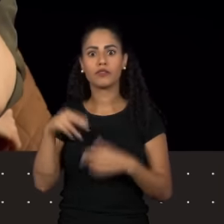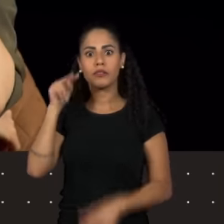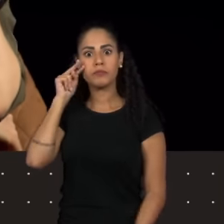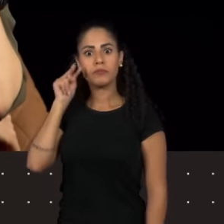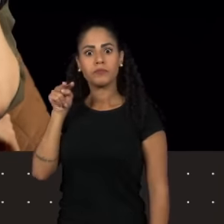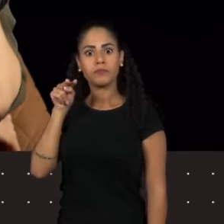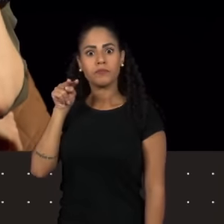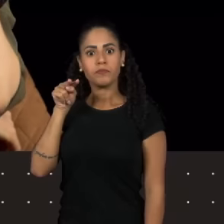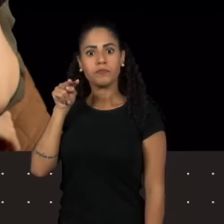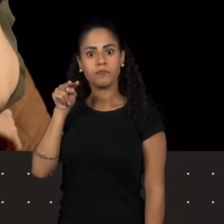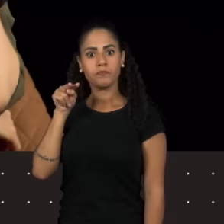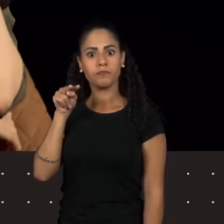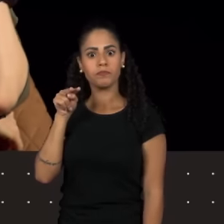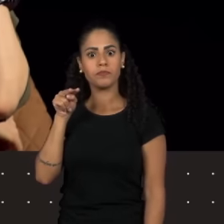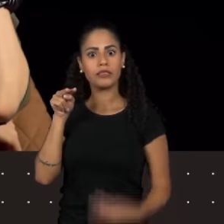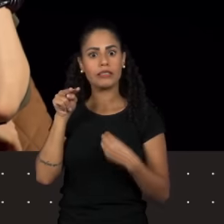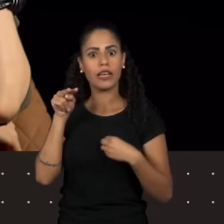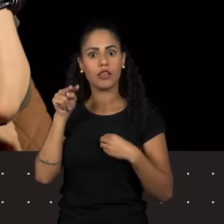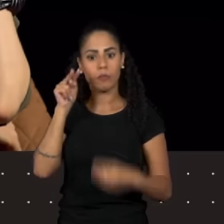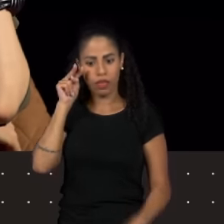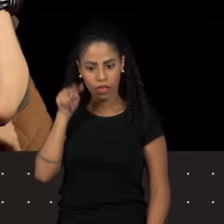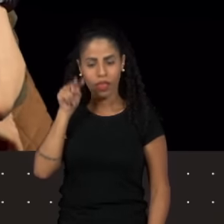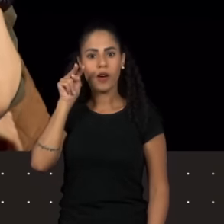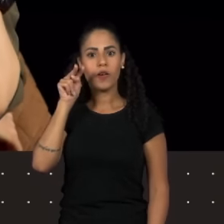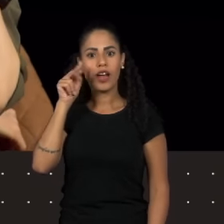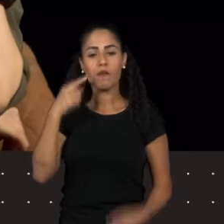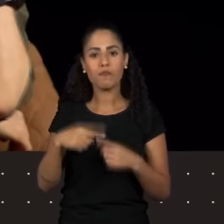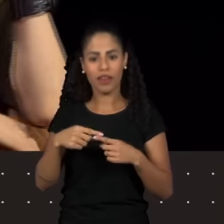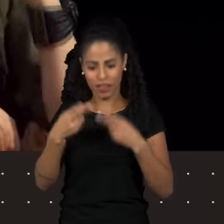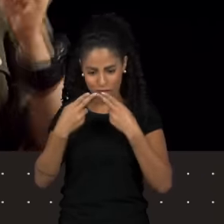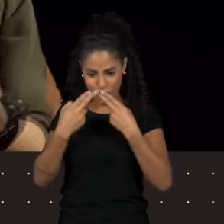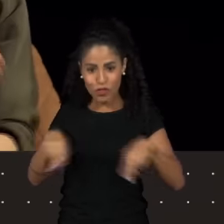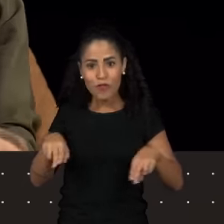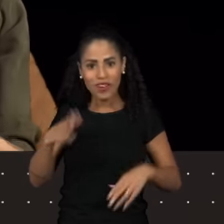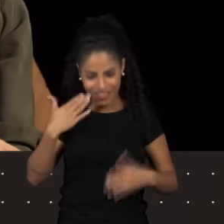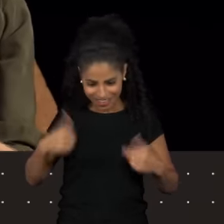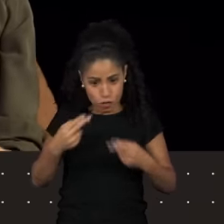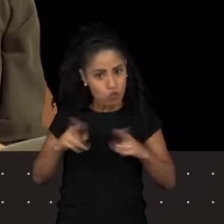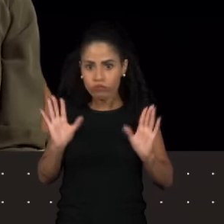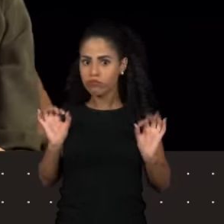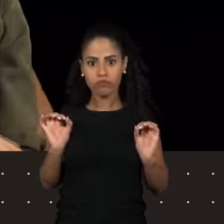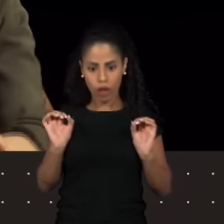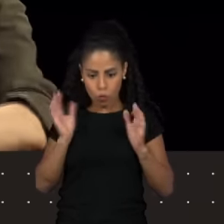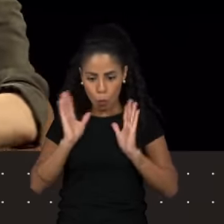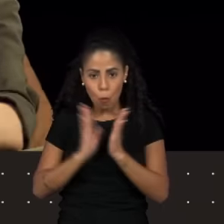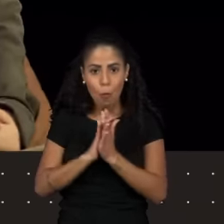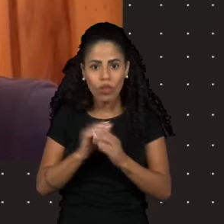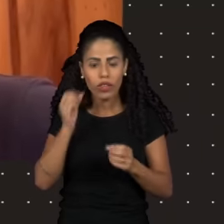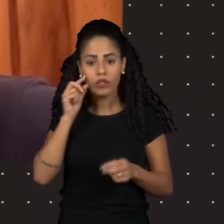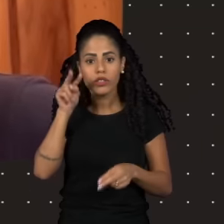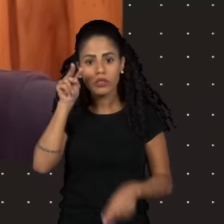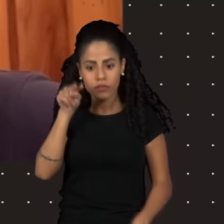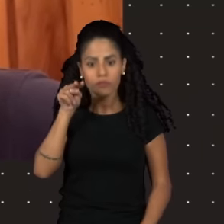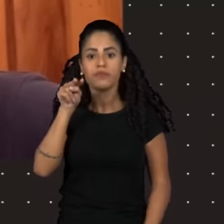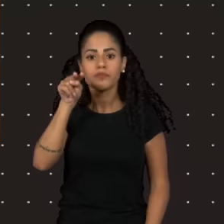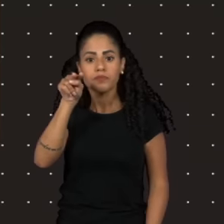em forma de respeito, assim, pelo outro, e durante muito tempo, e tendo que criar um